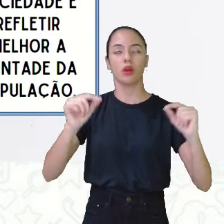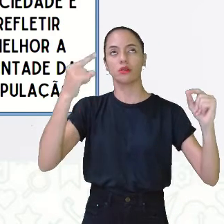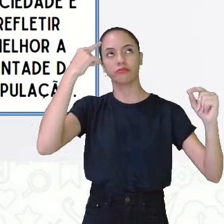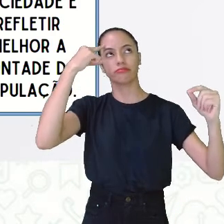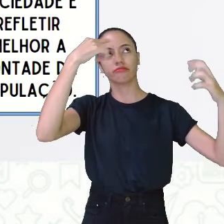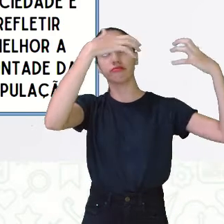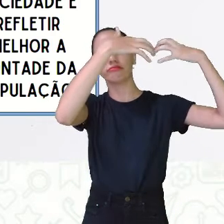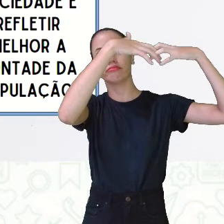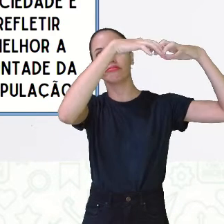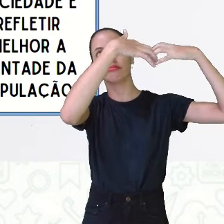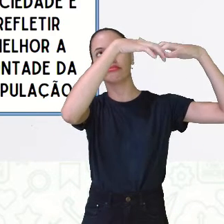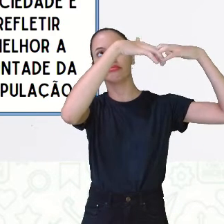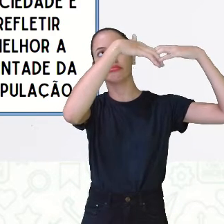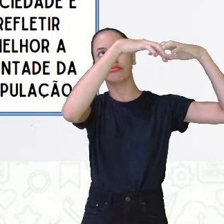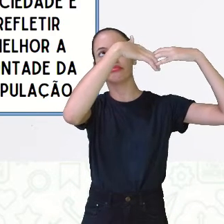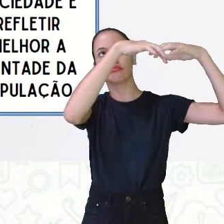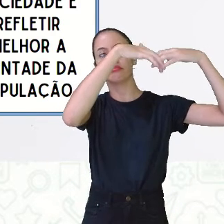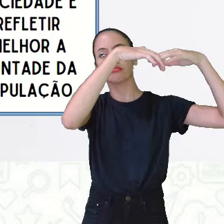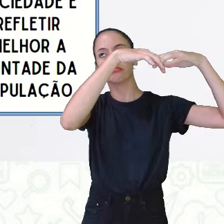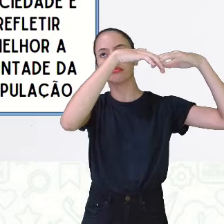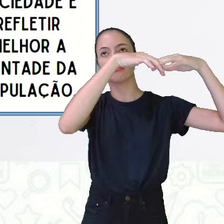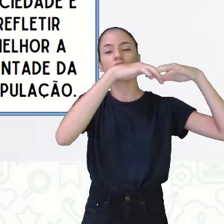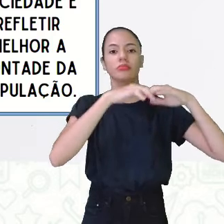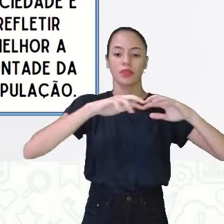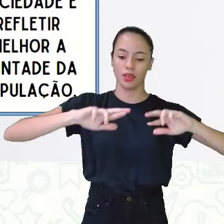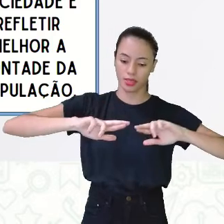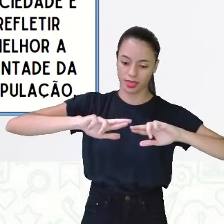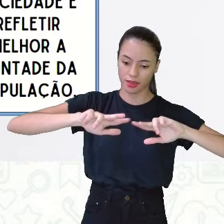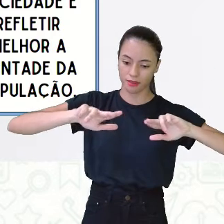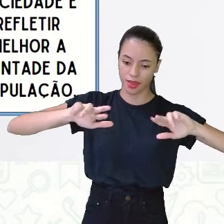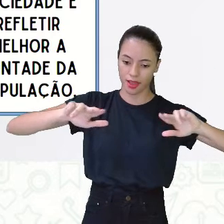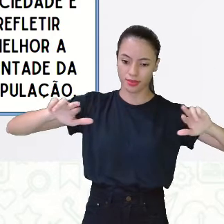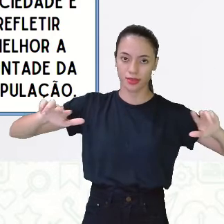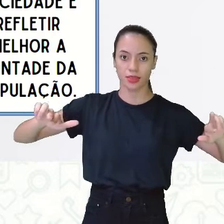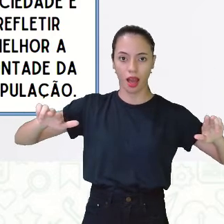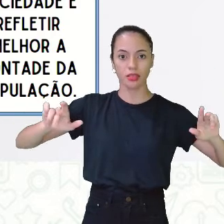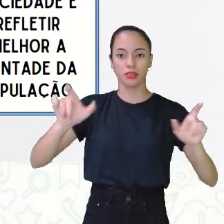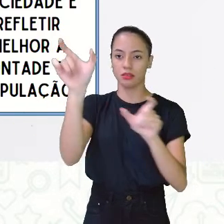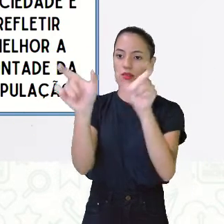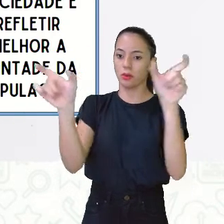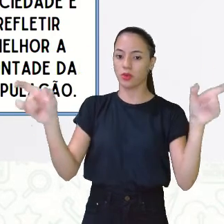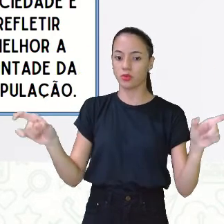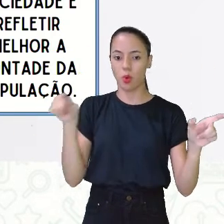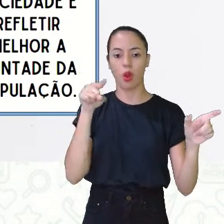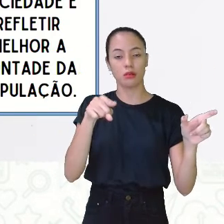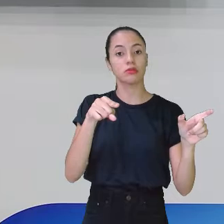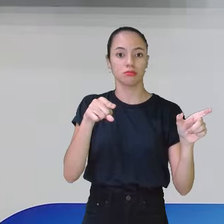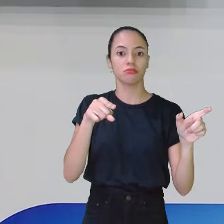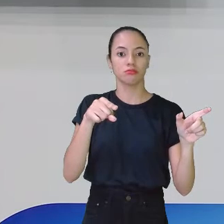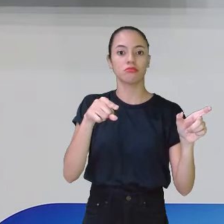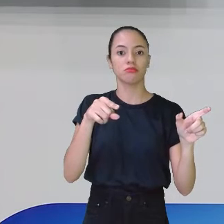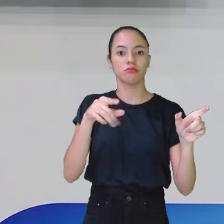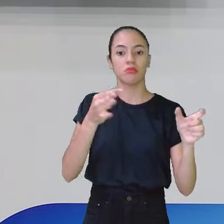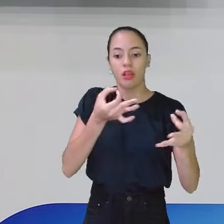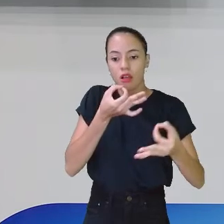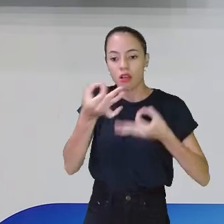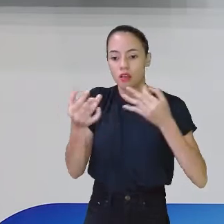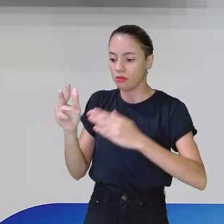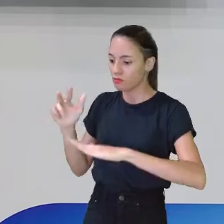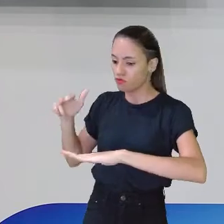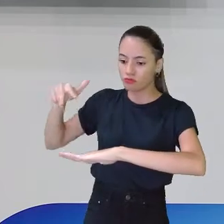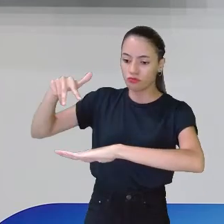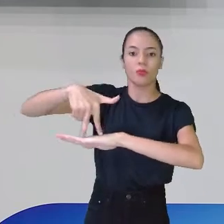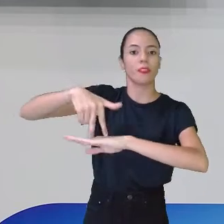a gente pode trazer, colocar a diversidade à tona, né? Dar voz a essa diversidade, a